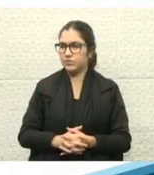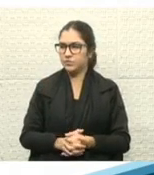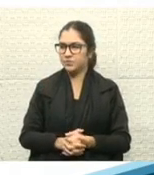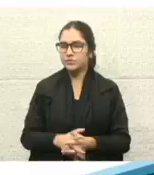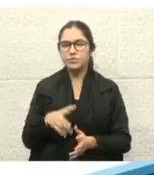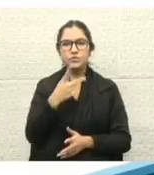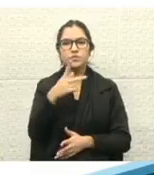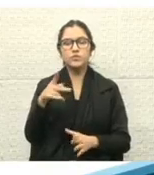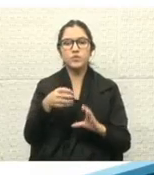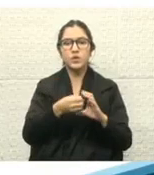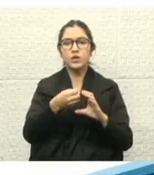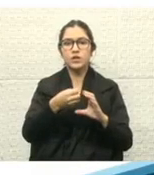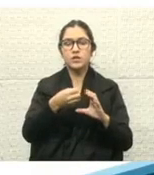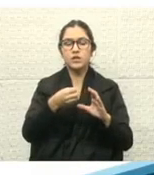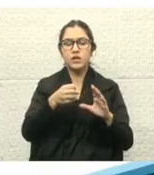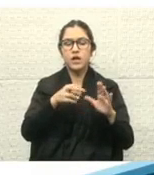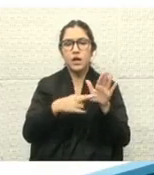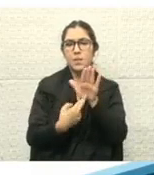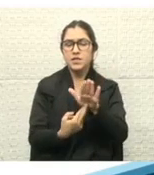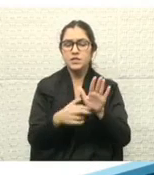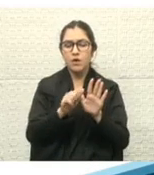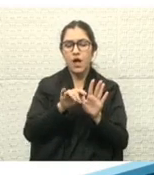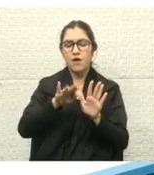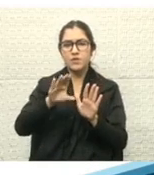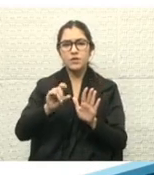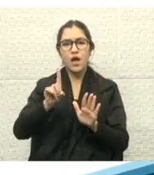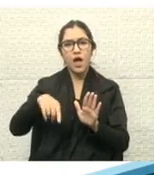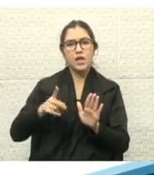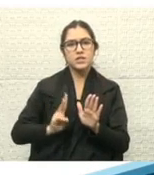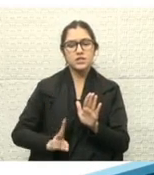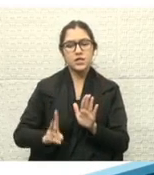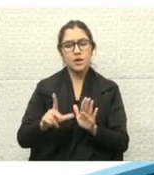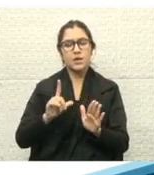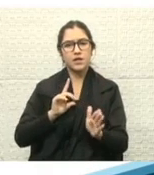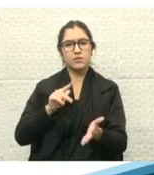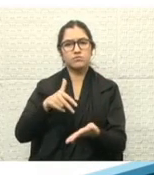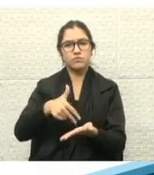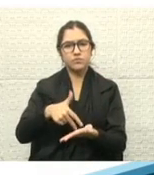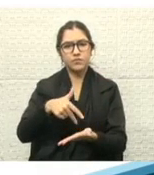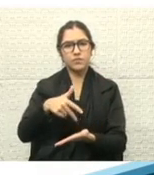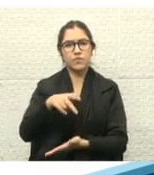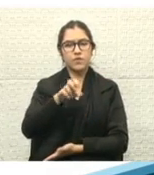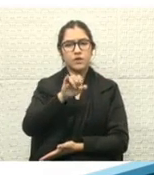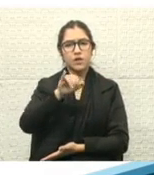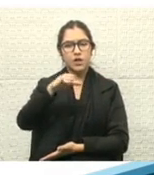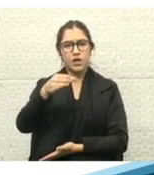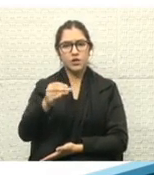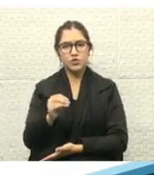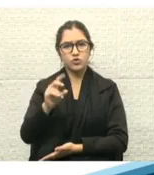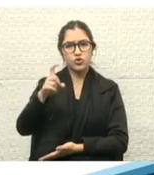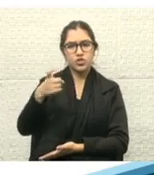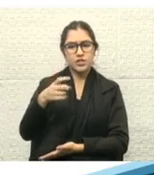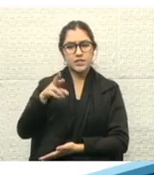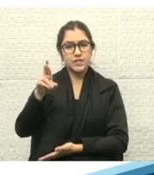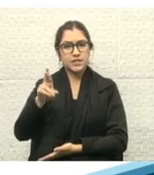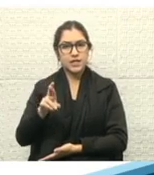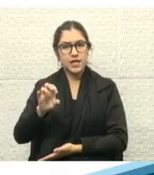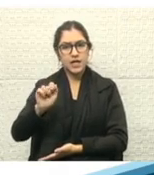as suas representações, os seus afixos, são sempre pertencentes ao eixo X, ao eixo